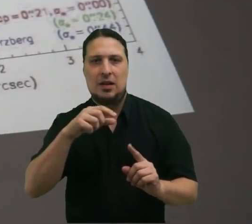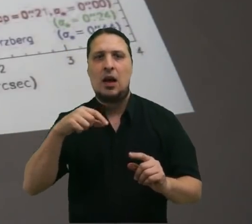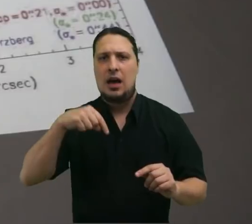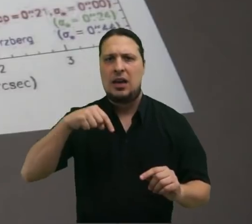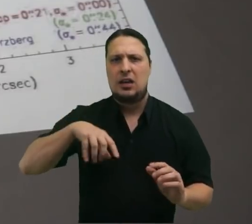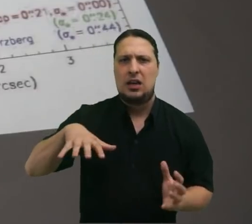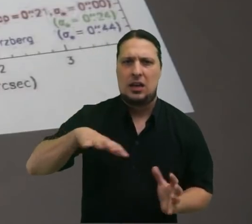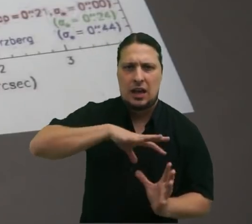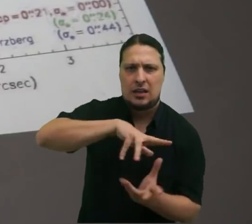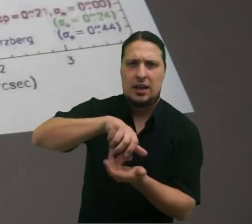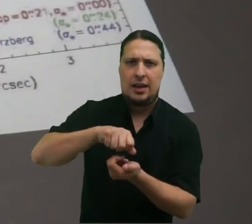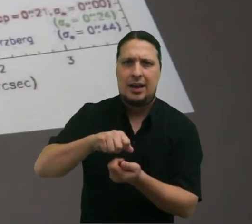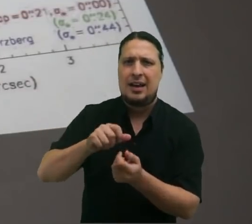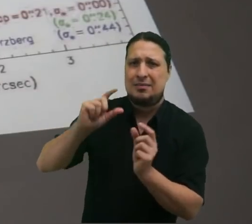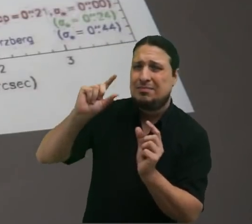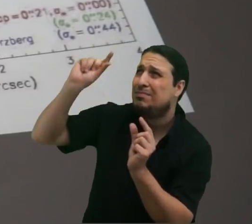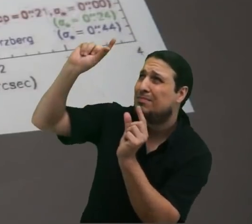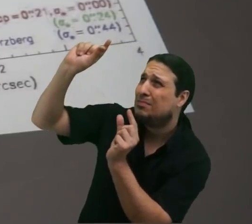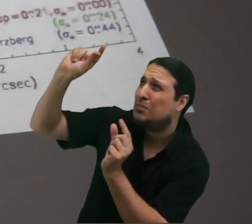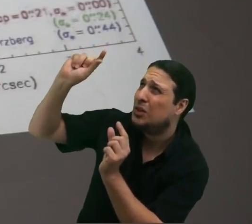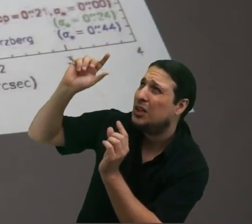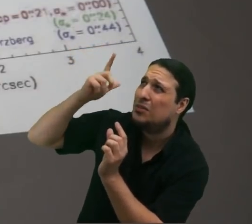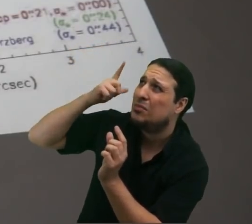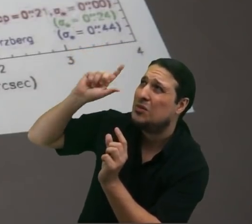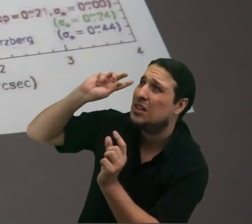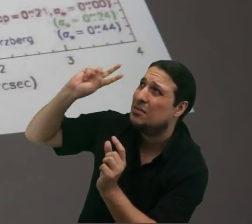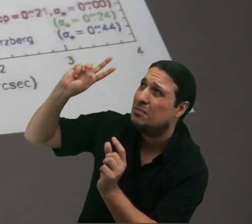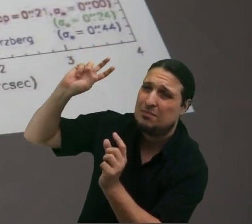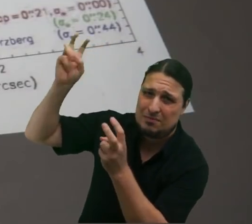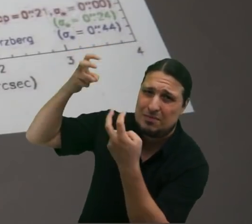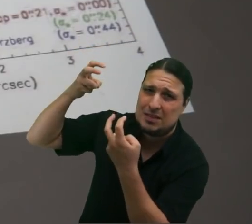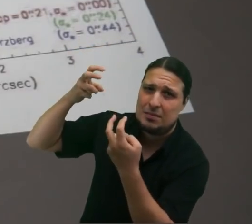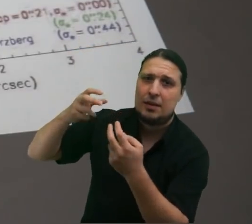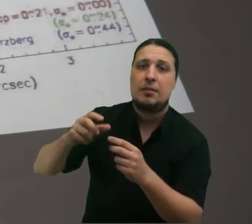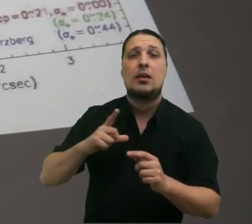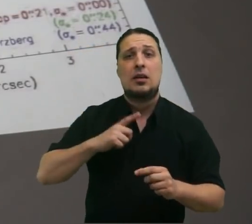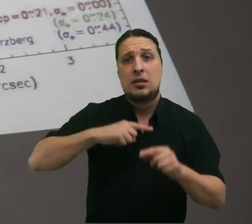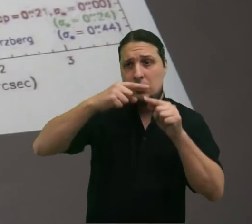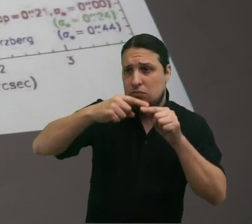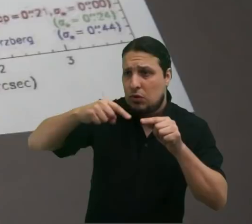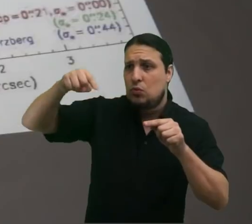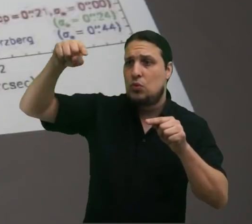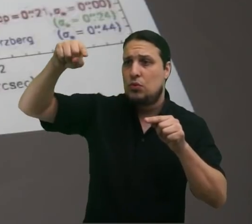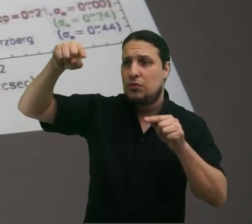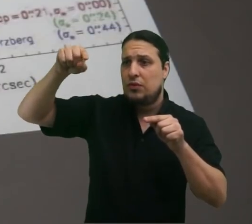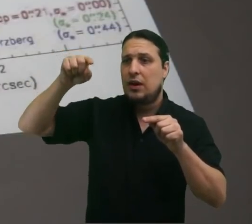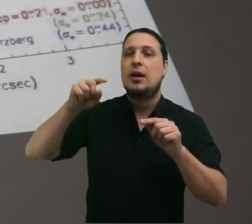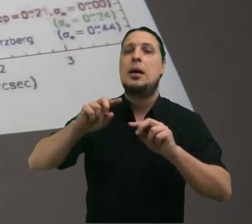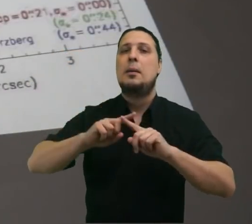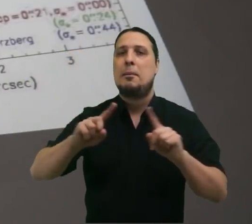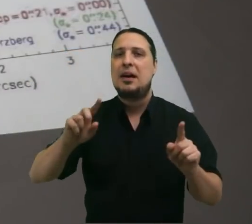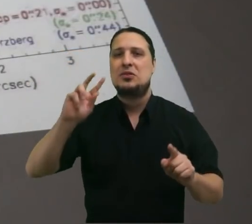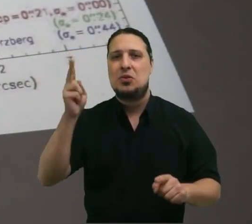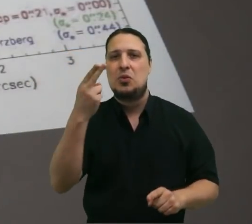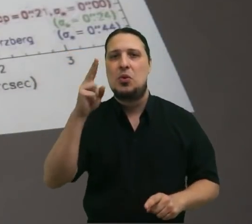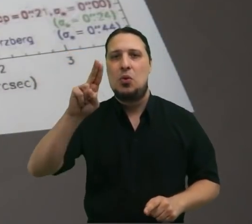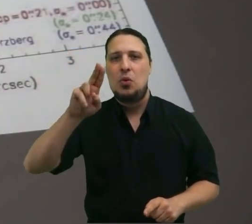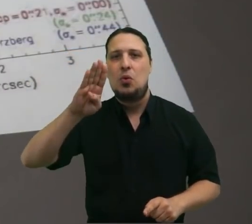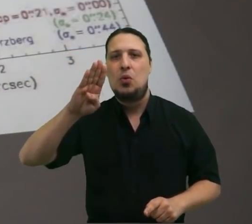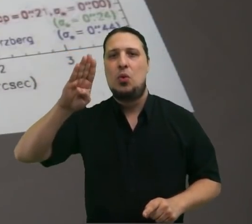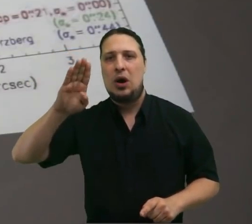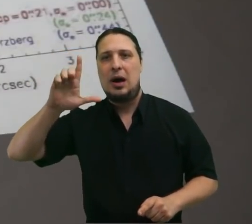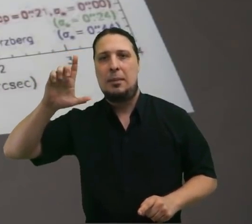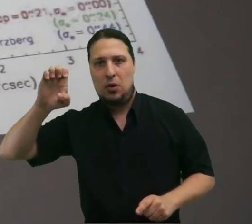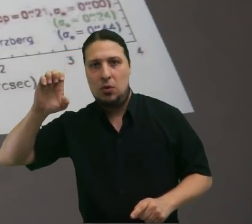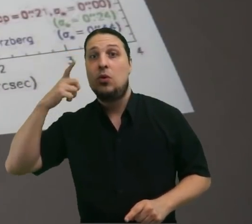dessa tendência, que aí são estrelas que estão internas ao raio de influência. Tá? E aí teve uma mudança brusca. E aí, vendo o raio